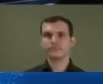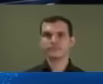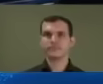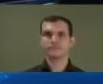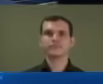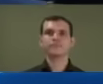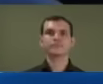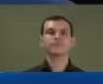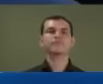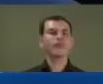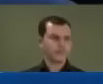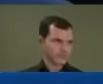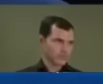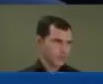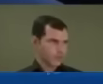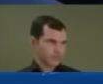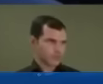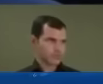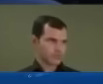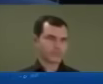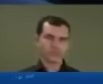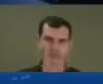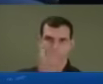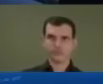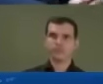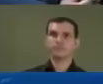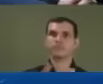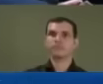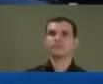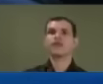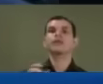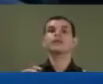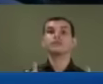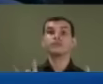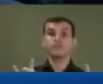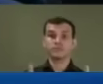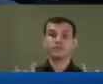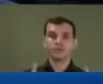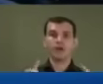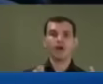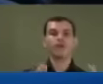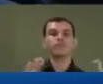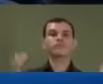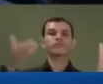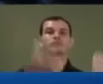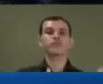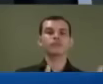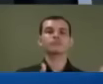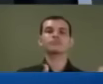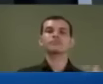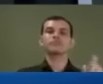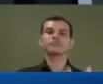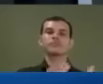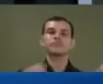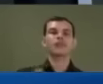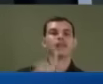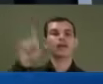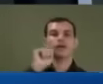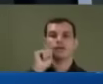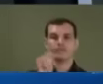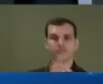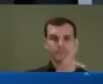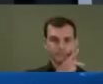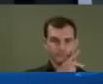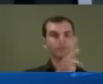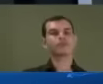Me permite, senhor presidente, hoje fazer um pronunciamento em especial para os meus conterrâneos amapaenses,